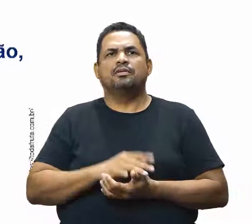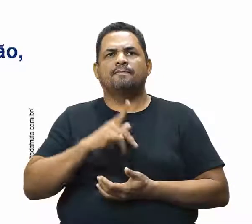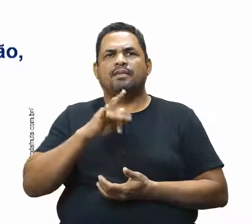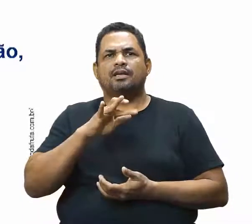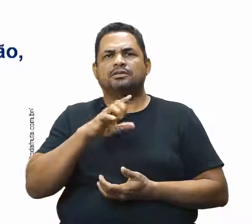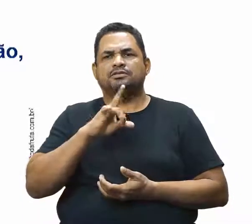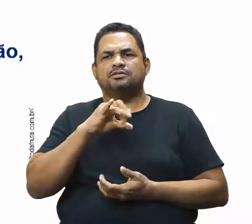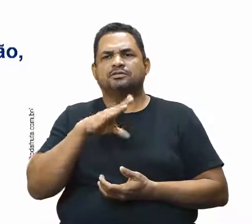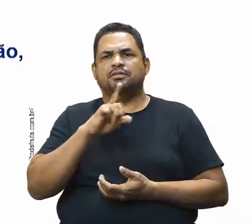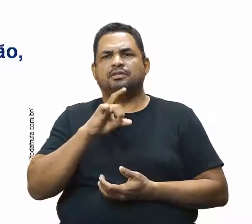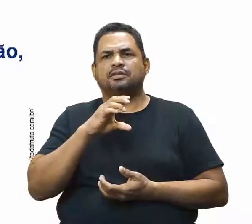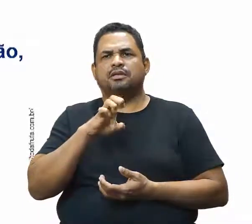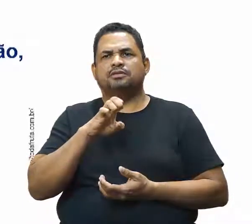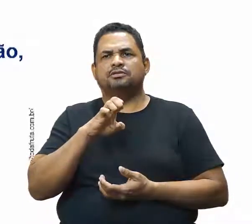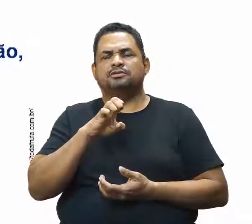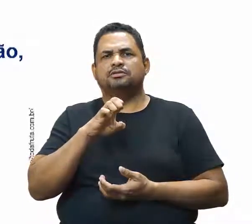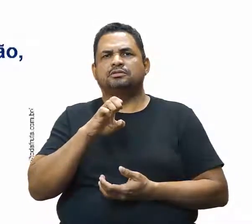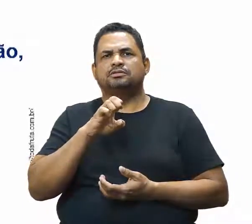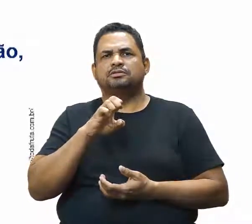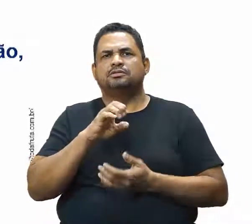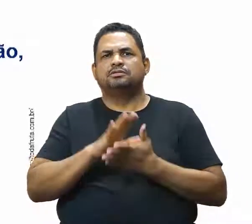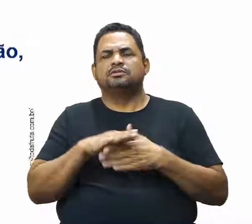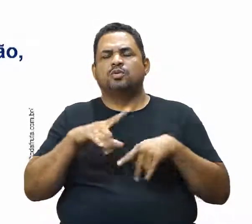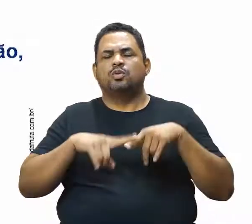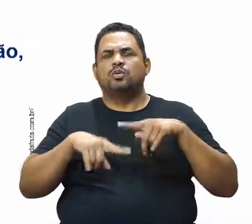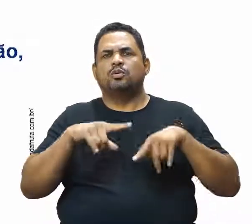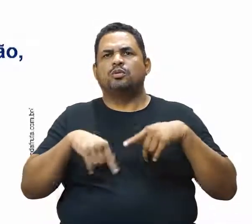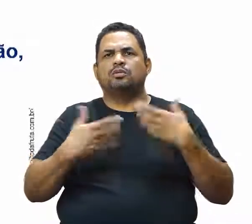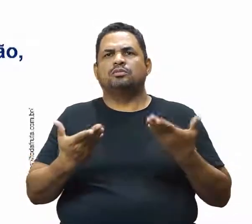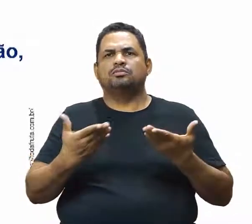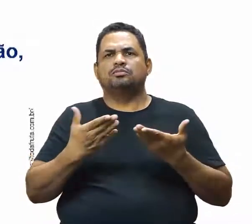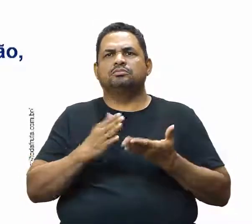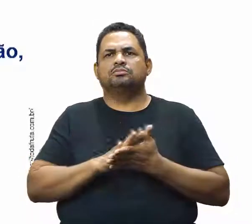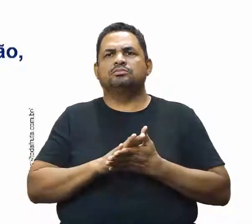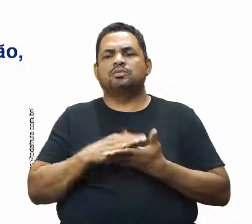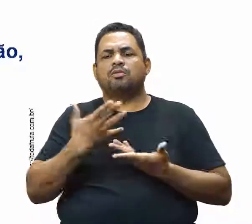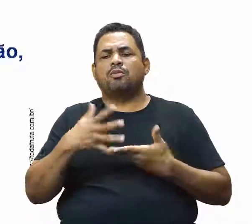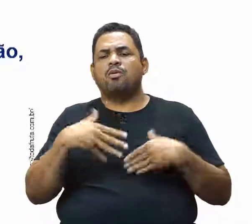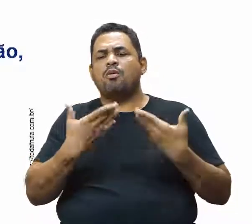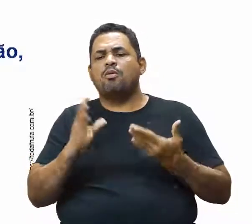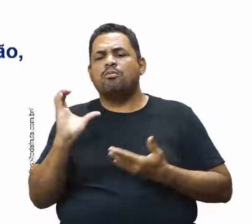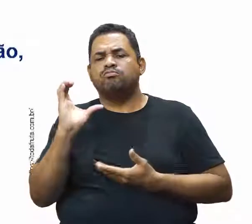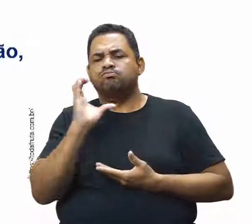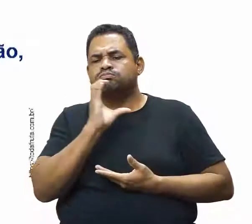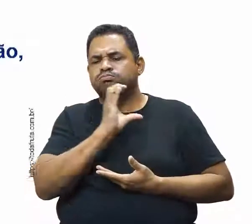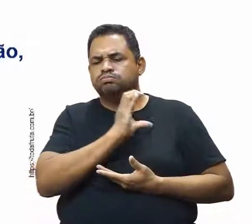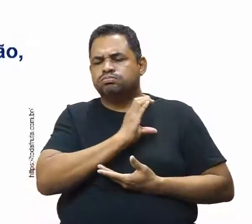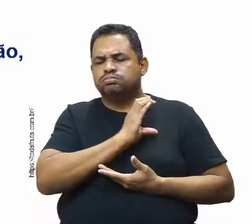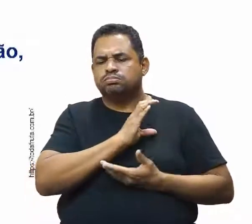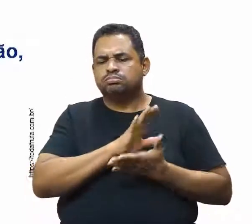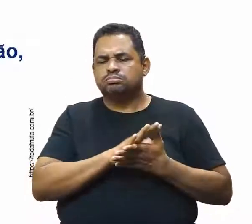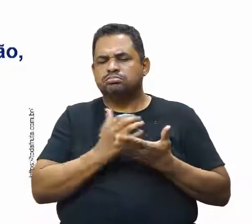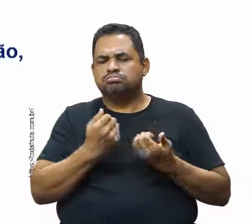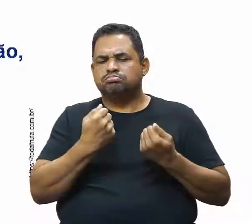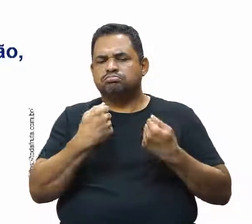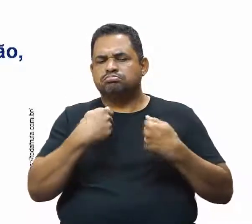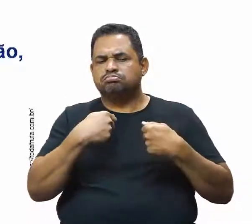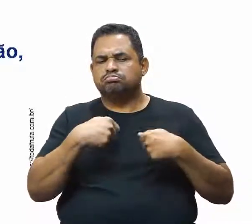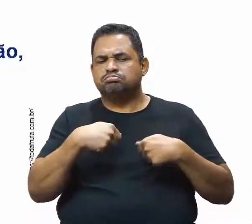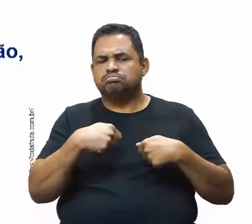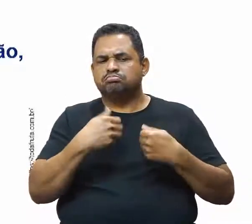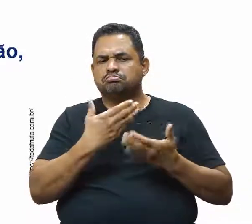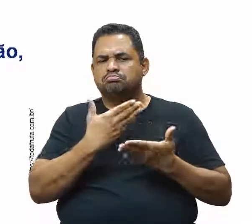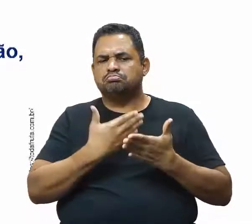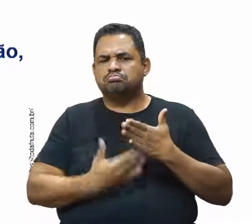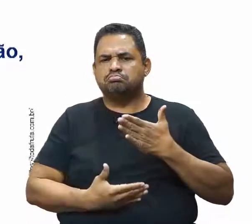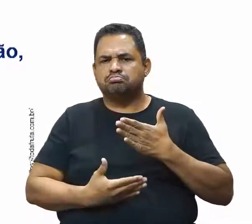Perecibilidade do produto. O quanto, né? E com que rapidez o produto torna-se